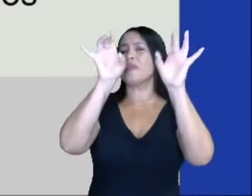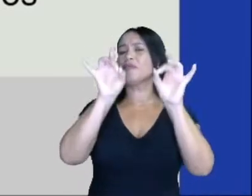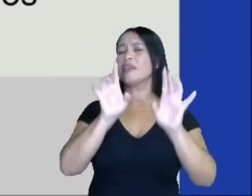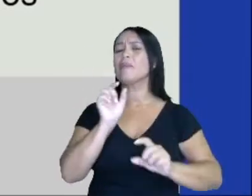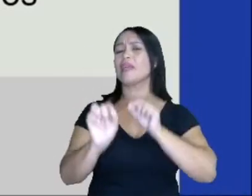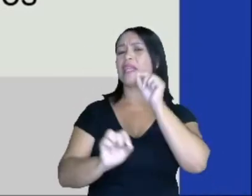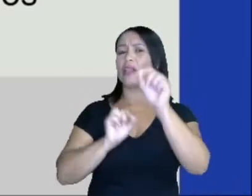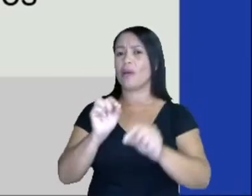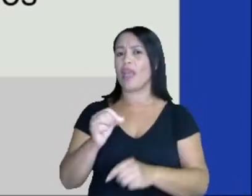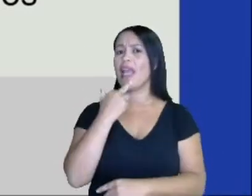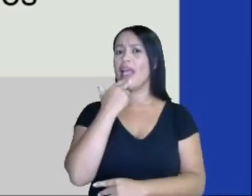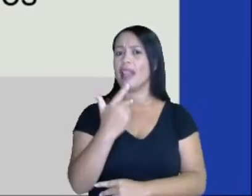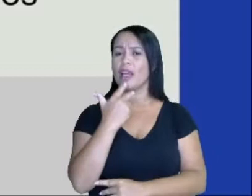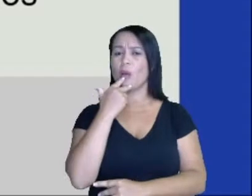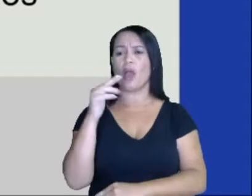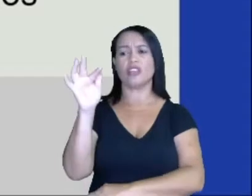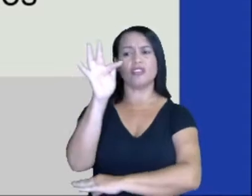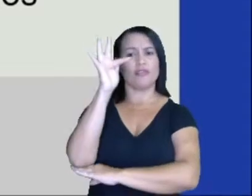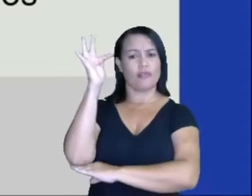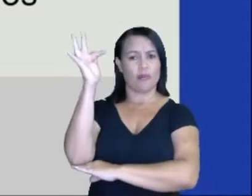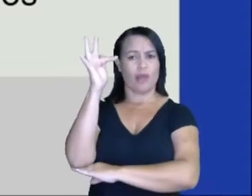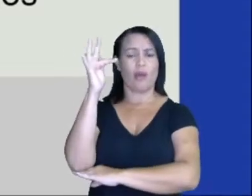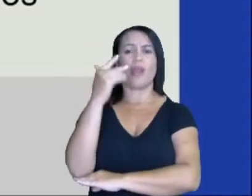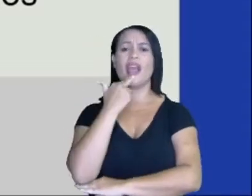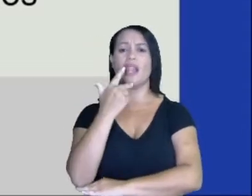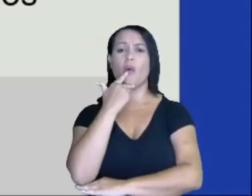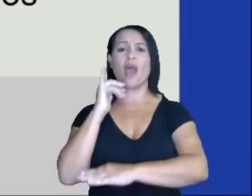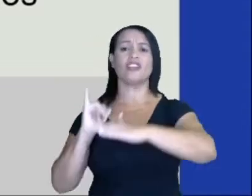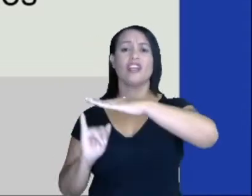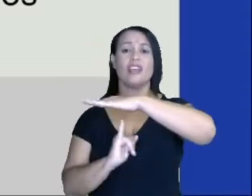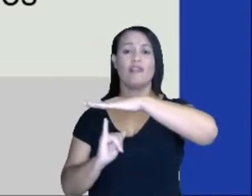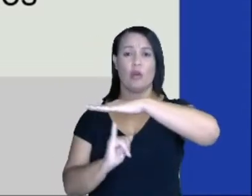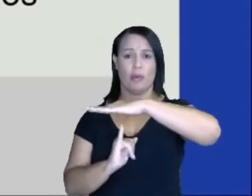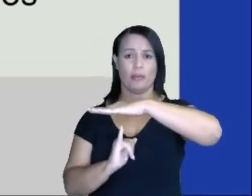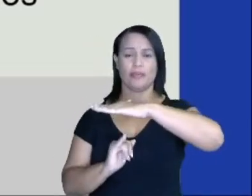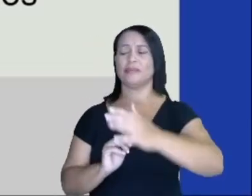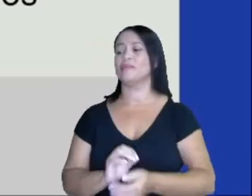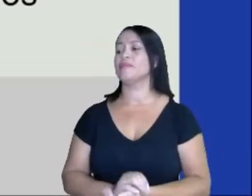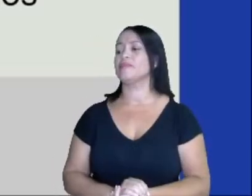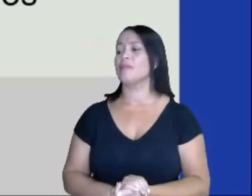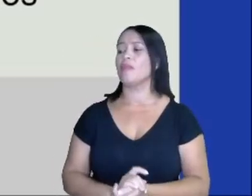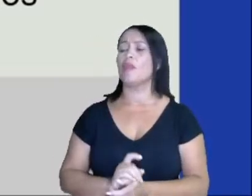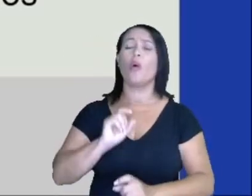à linguagem formal e à linguagem informal.